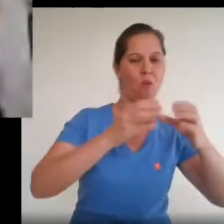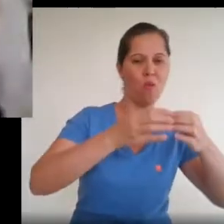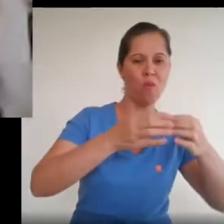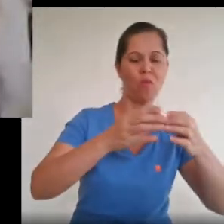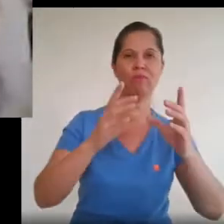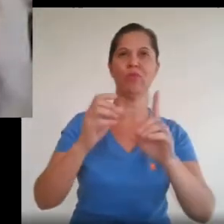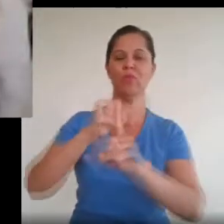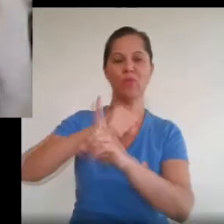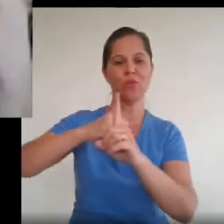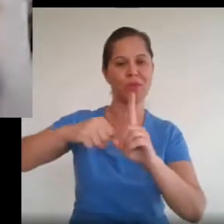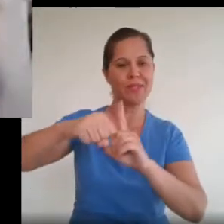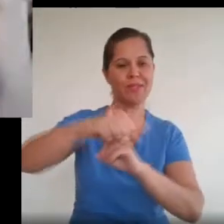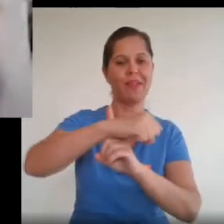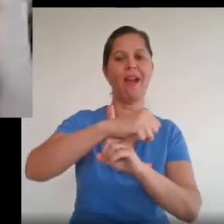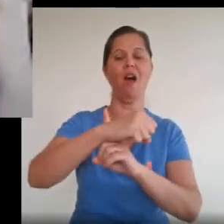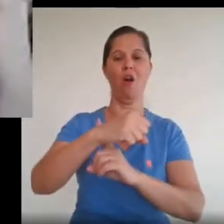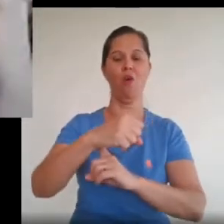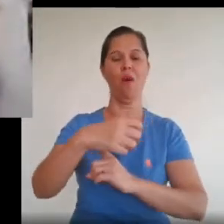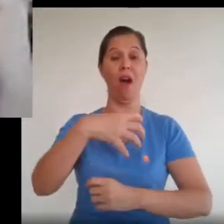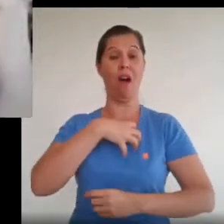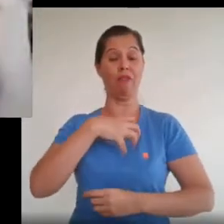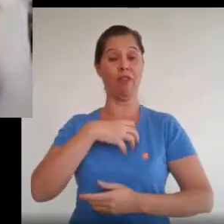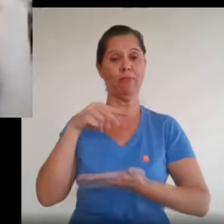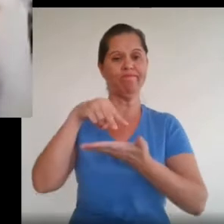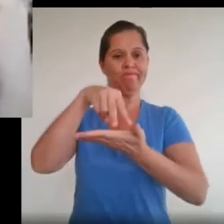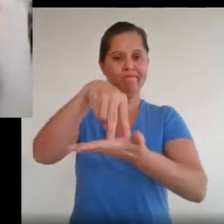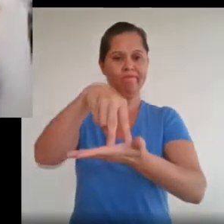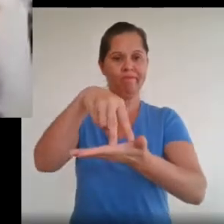agrupamentos sociais se colocam.